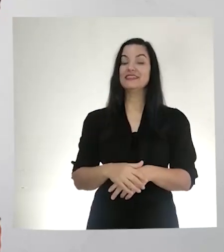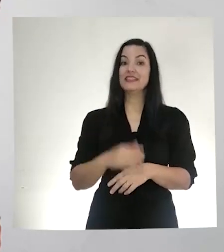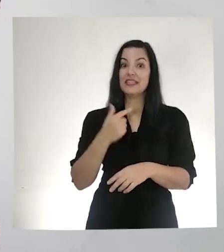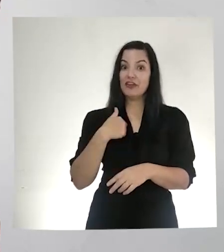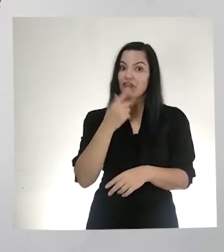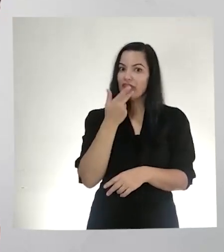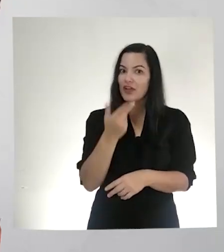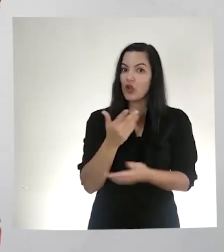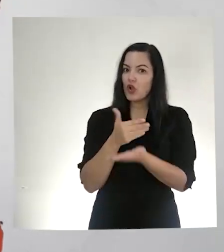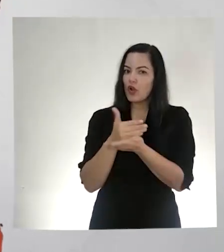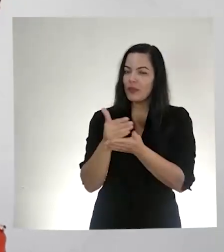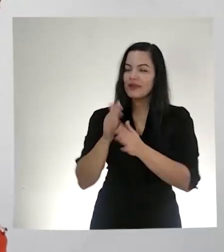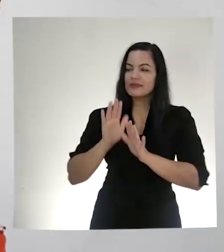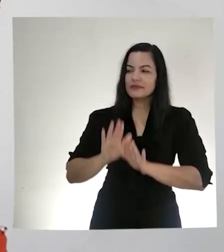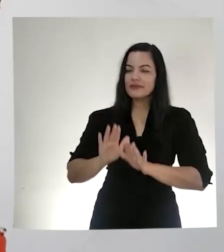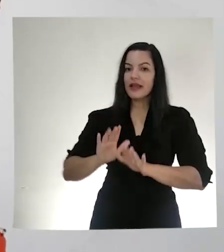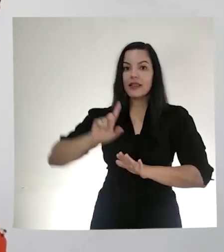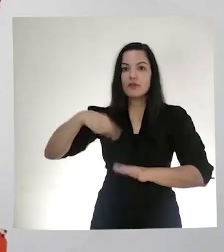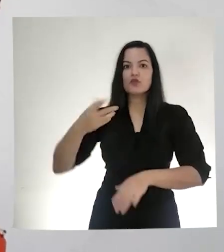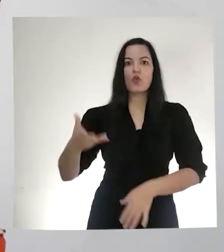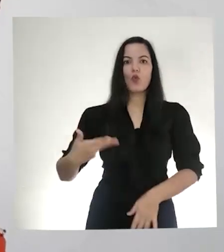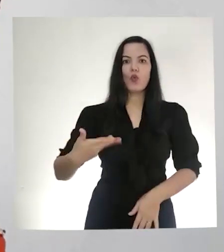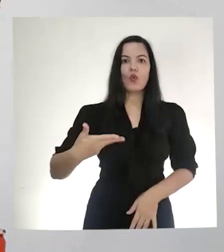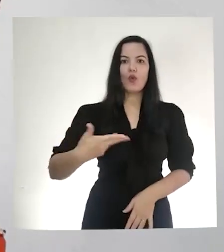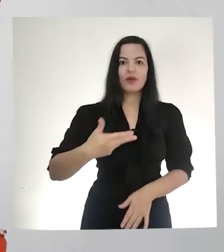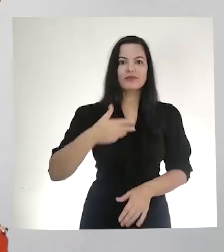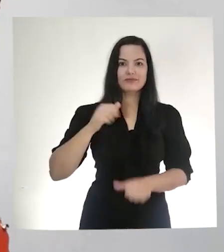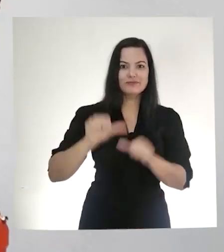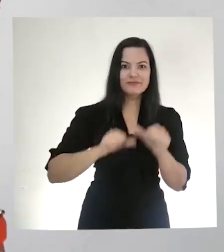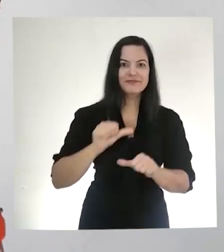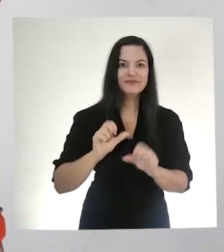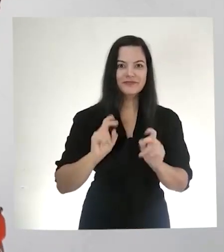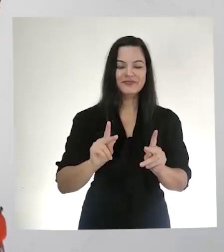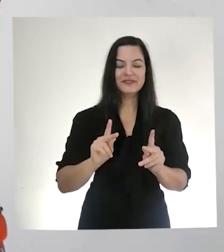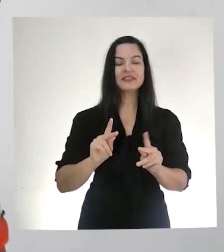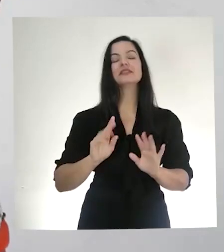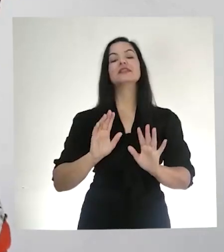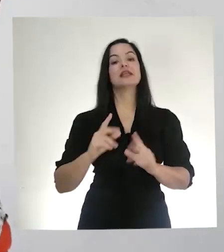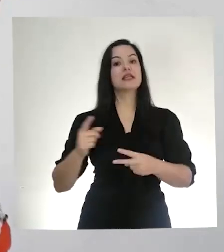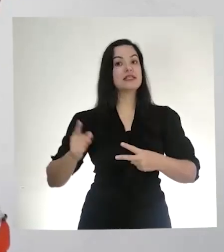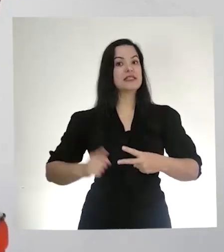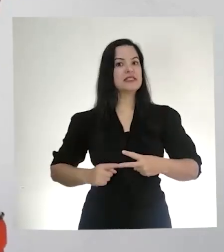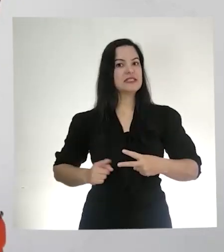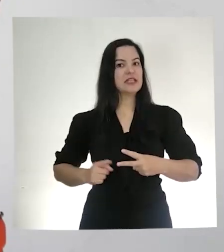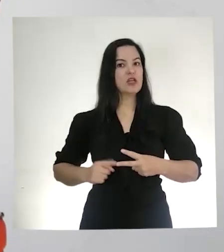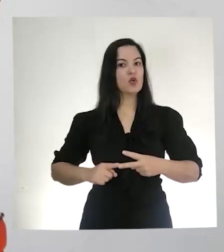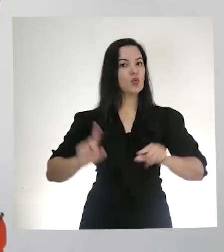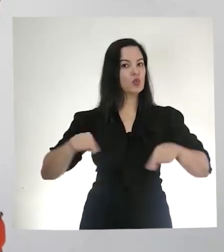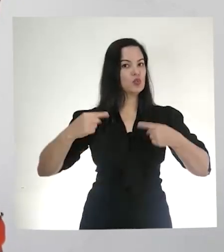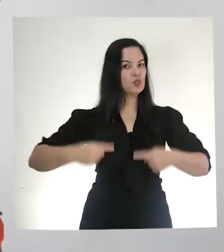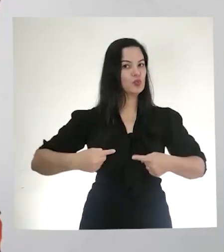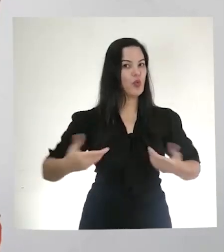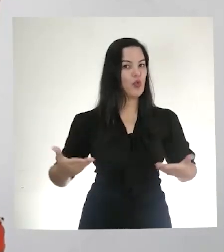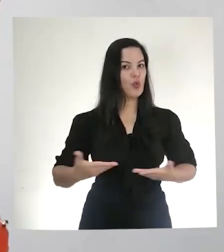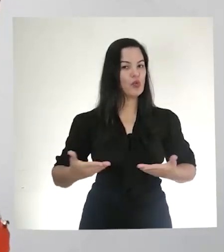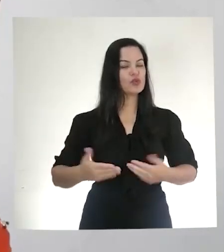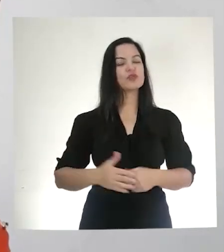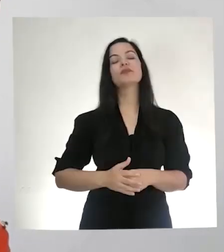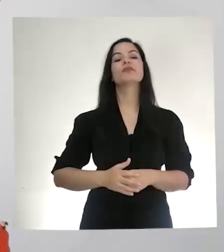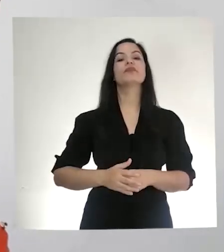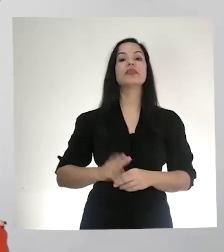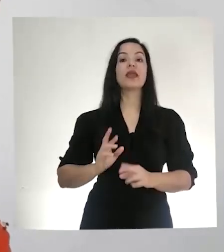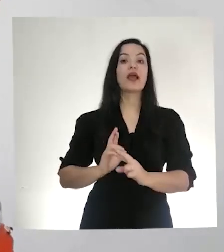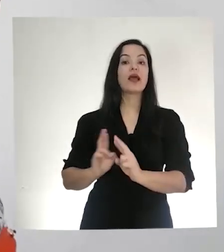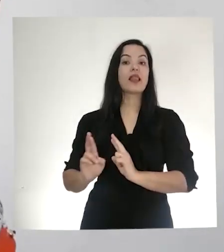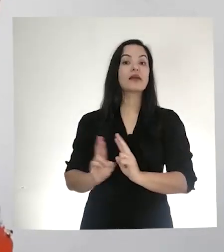começa devagarzinho e depois acelera, tá bom? A segunda parte do desafio está